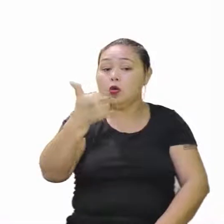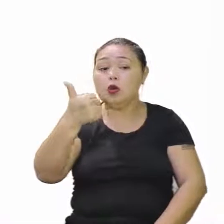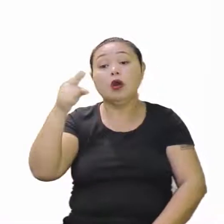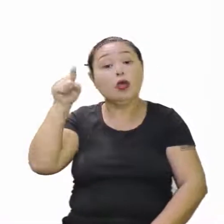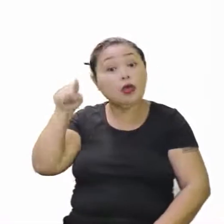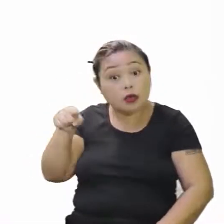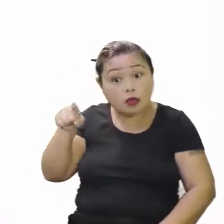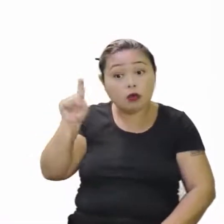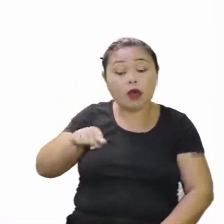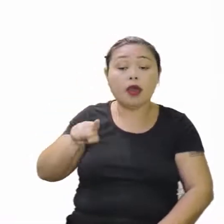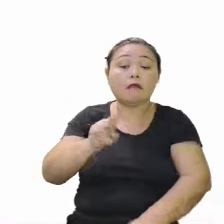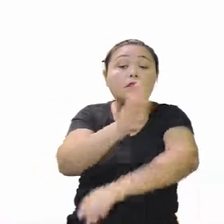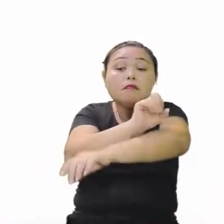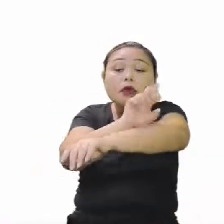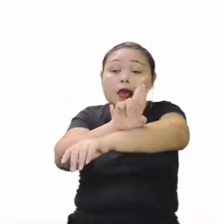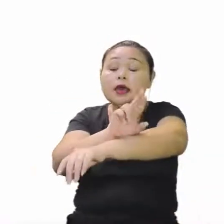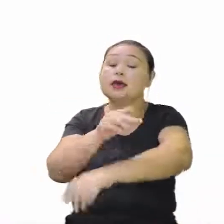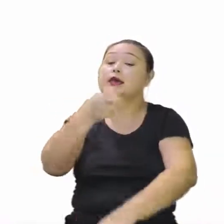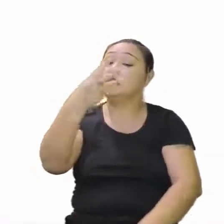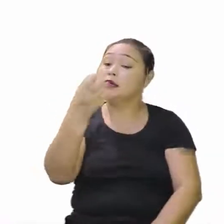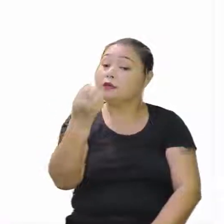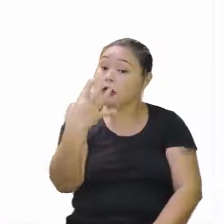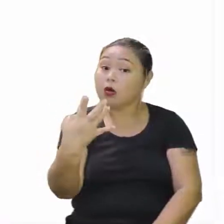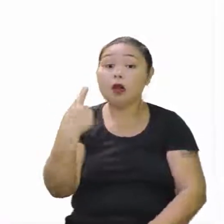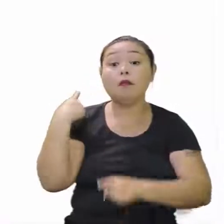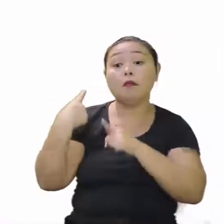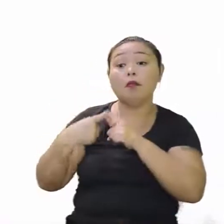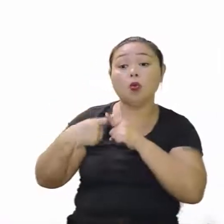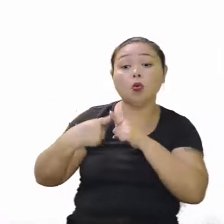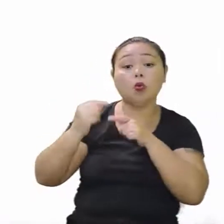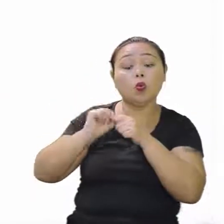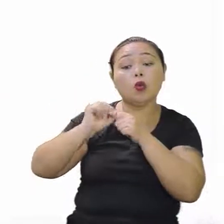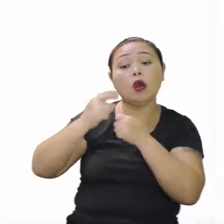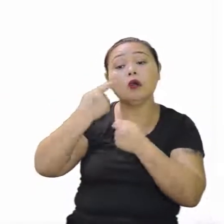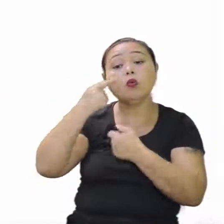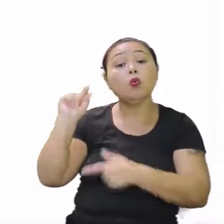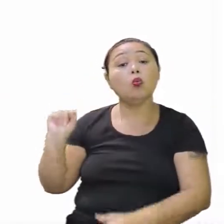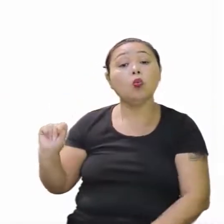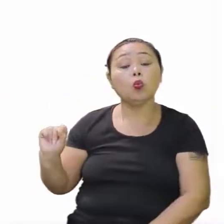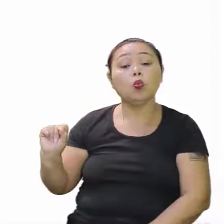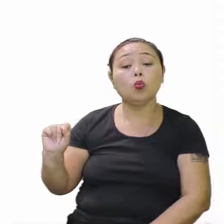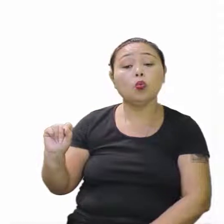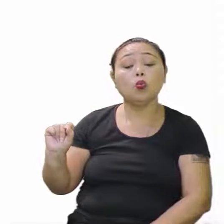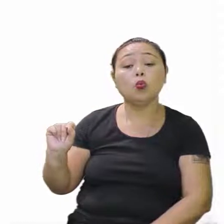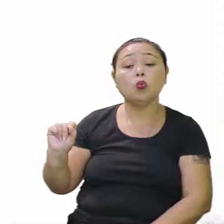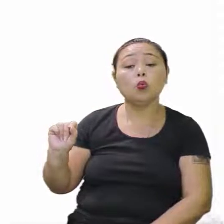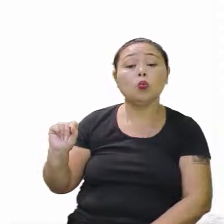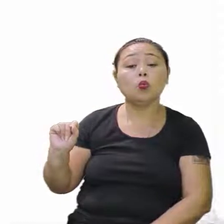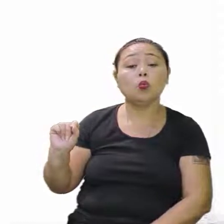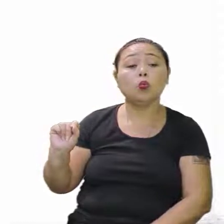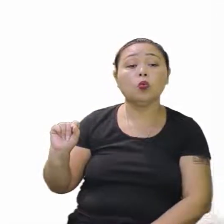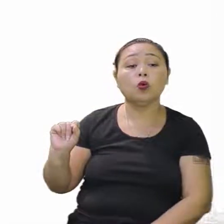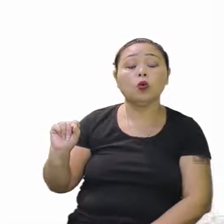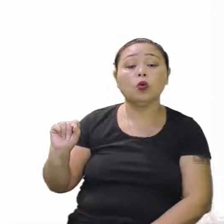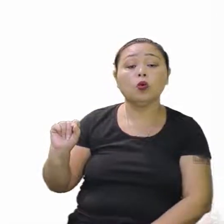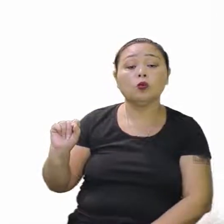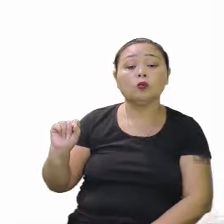-364. Isso por causa de quê? Porque nós vamos levar em consideração de que